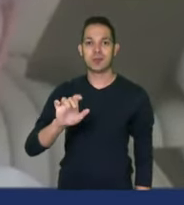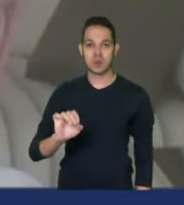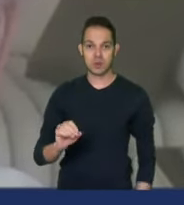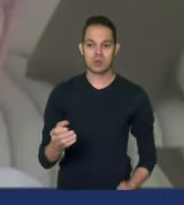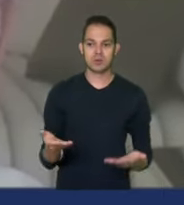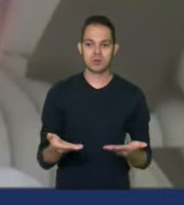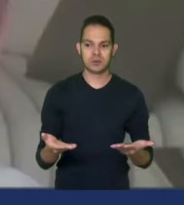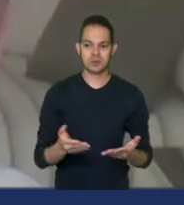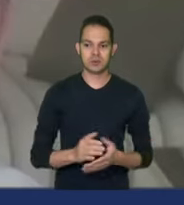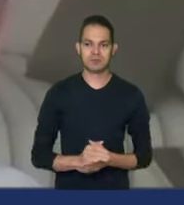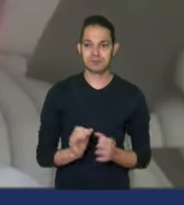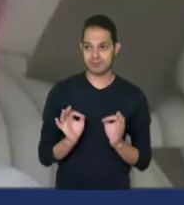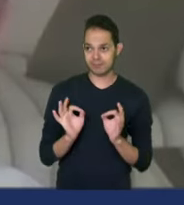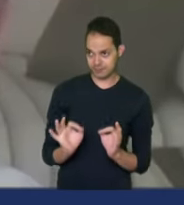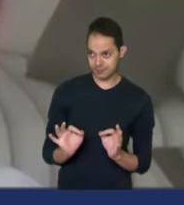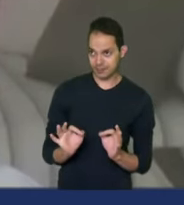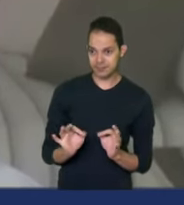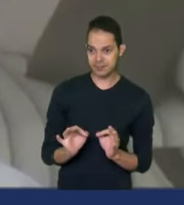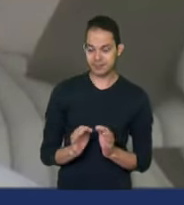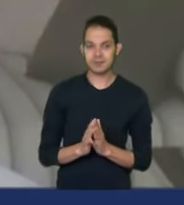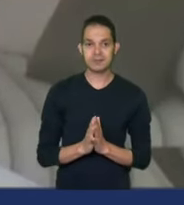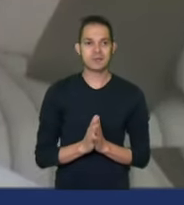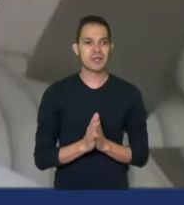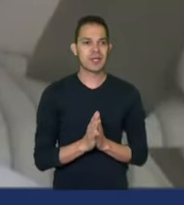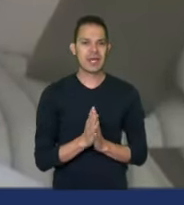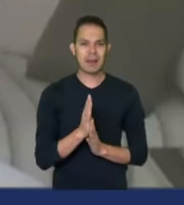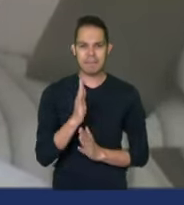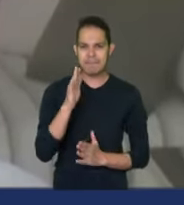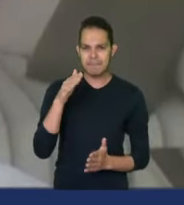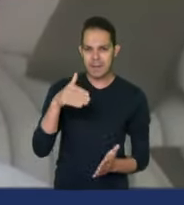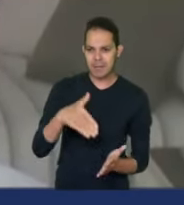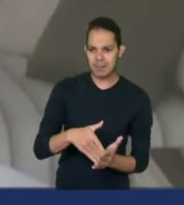Bem, só para concluir aqui,